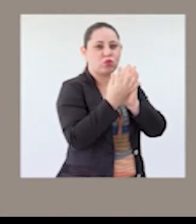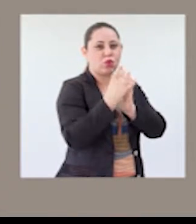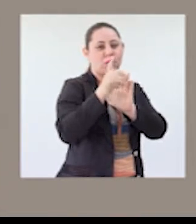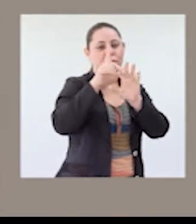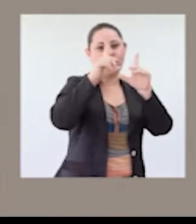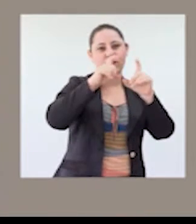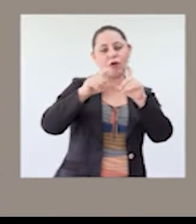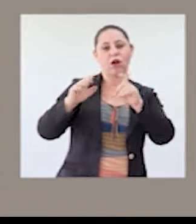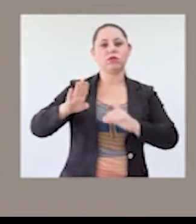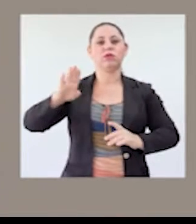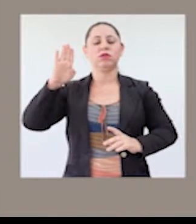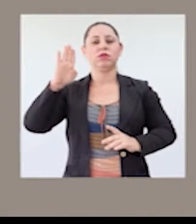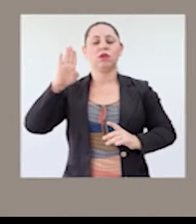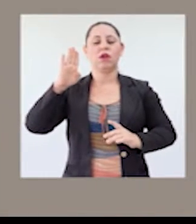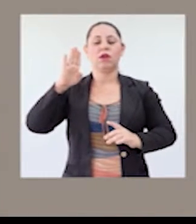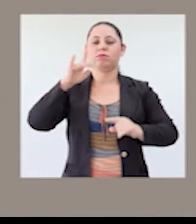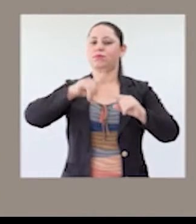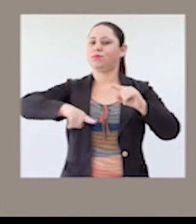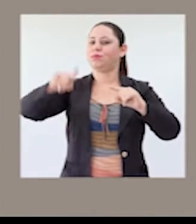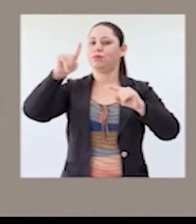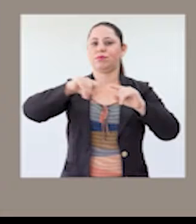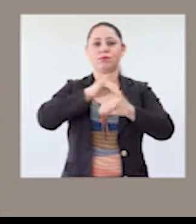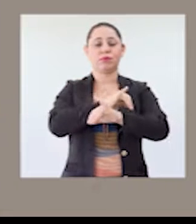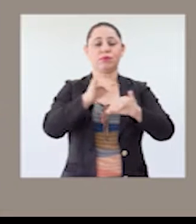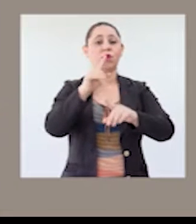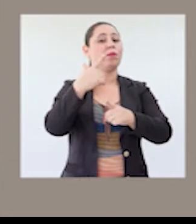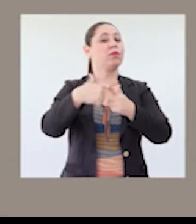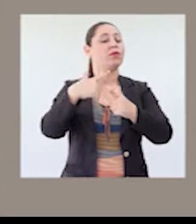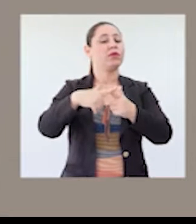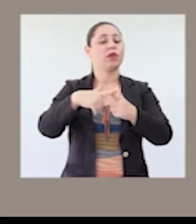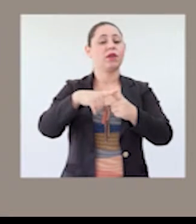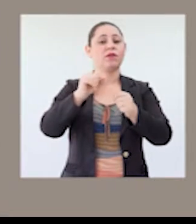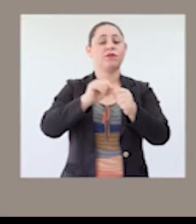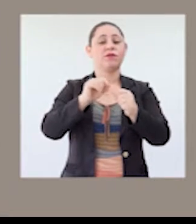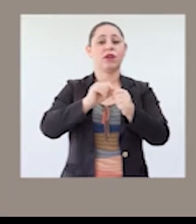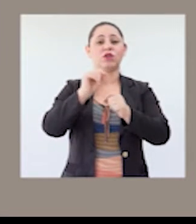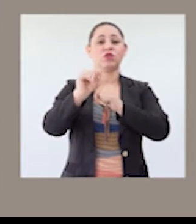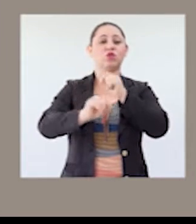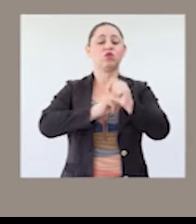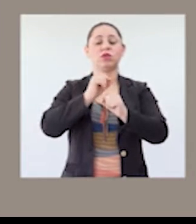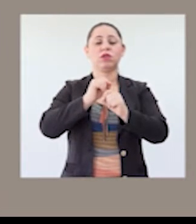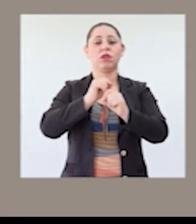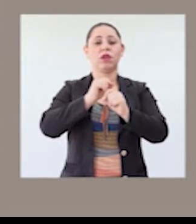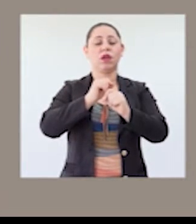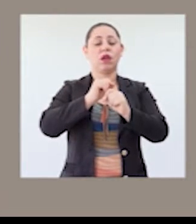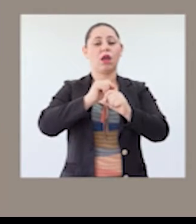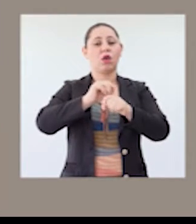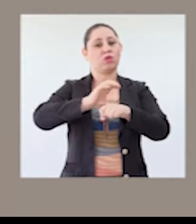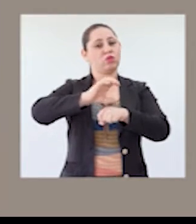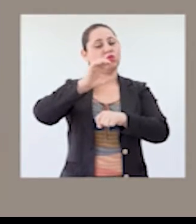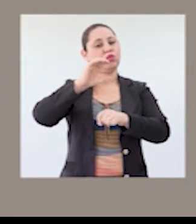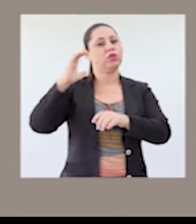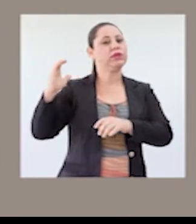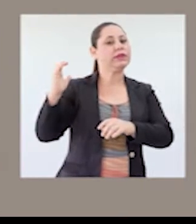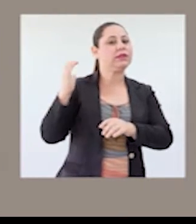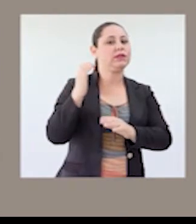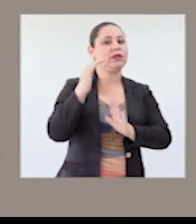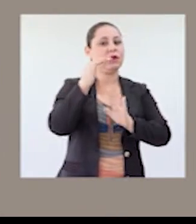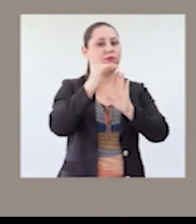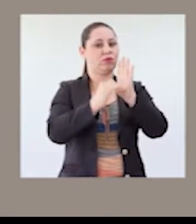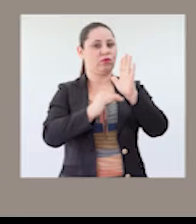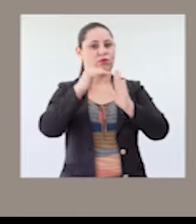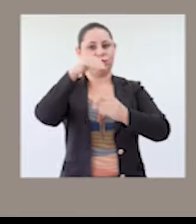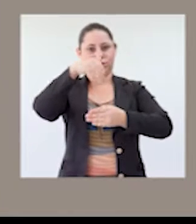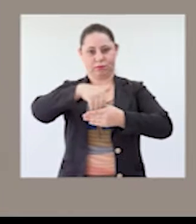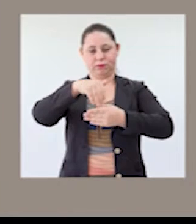outro material de propaganda política faz com que o autor incida nas penas do crime de propaganda